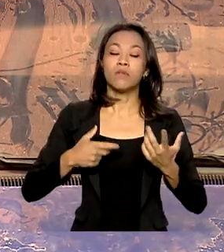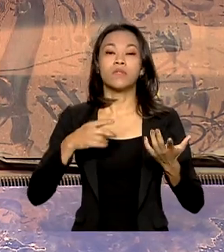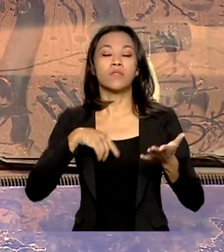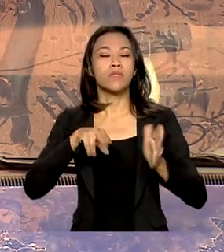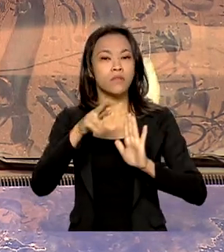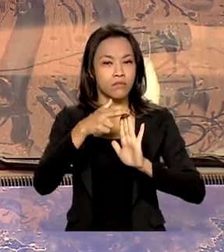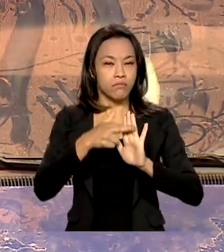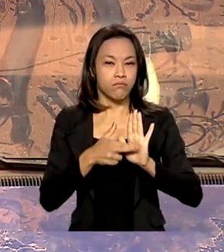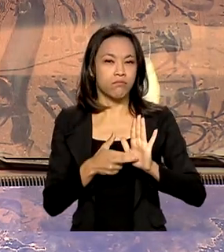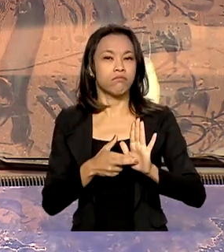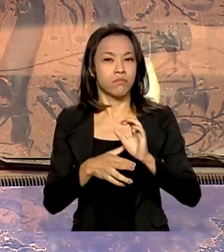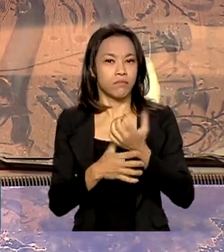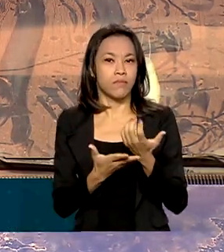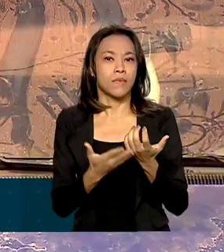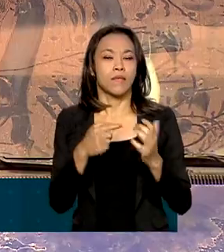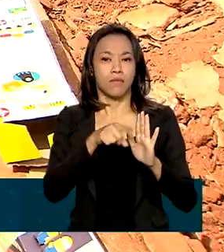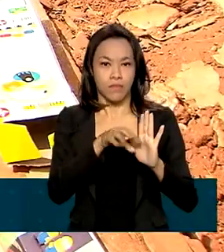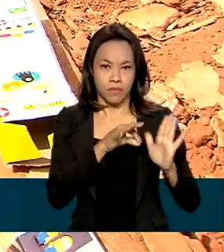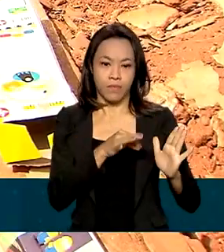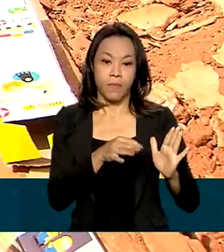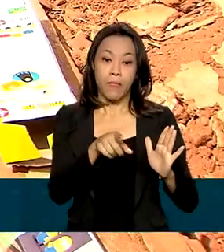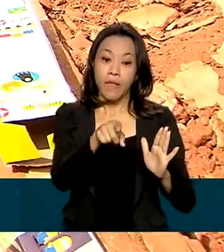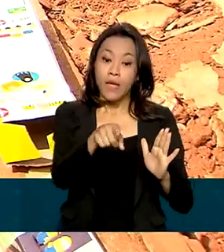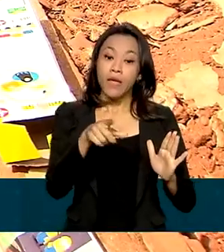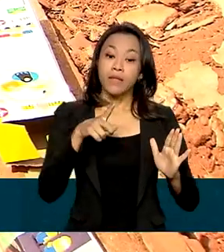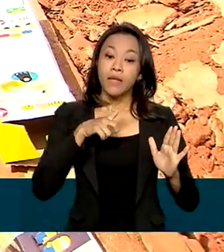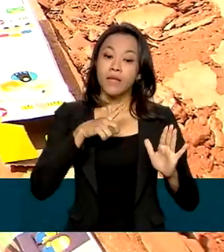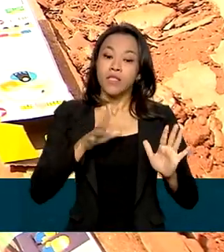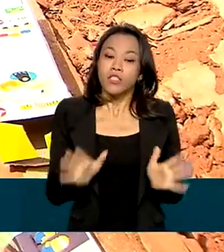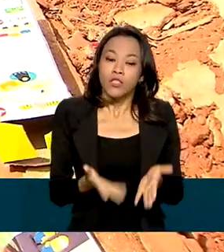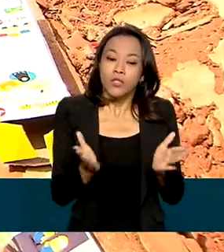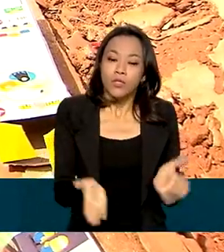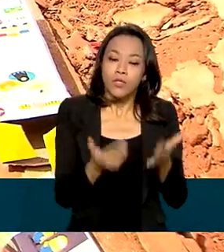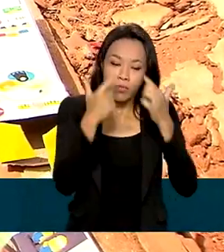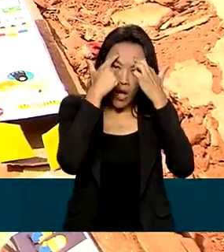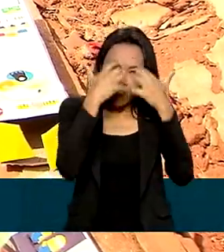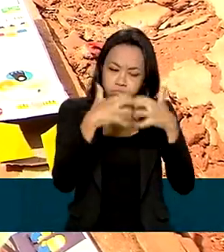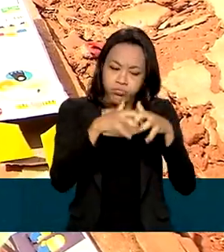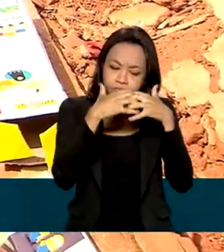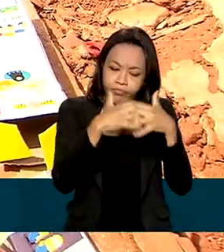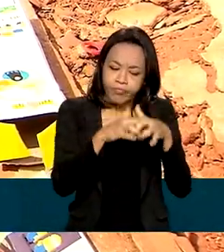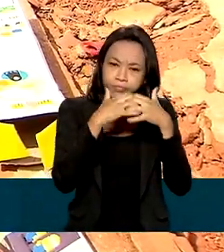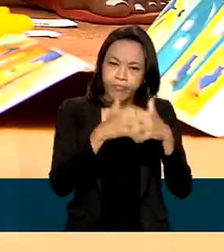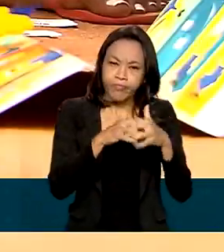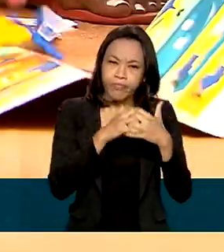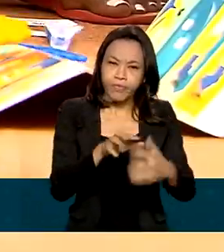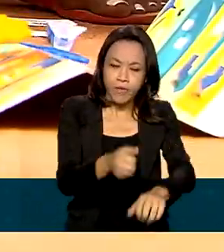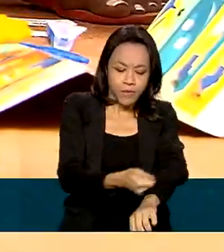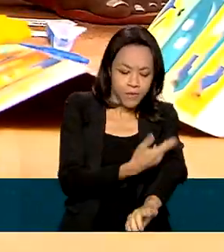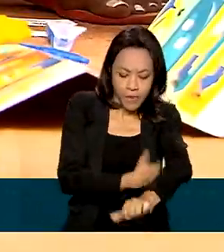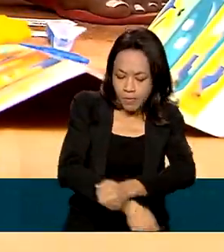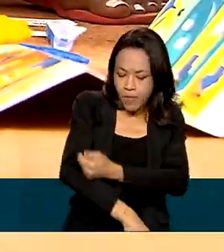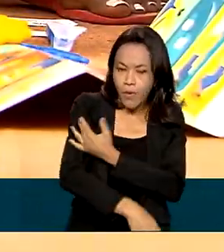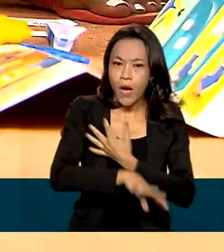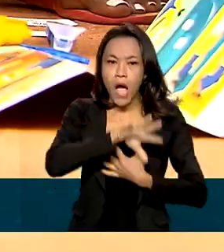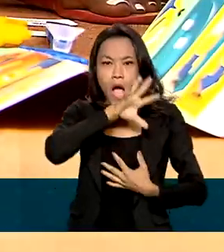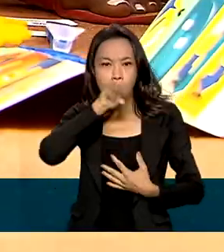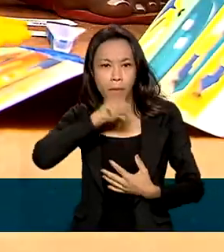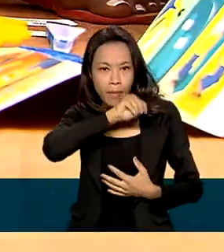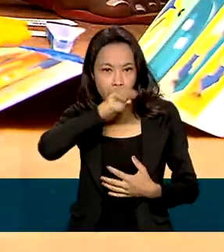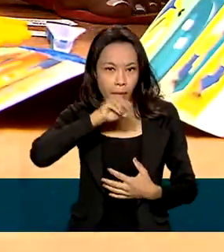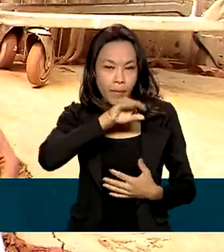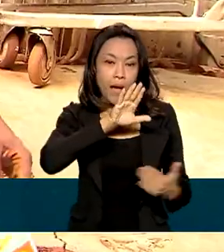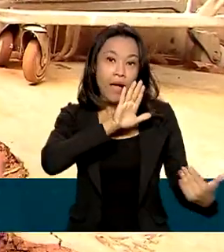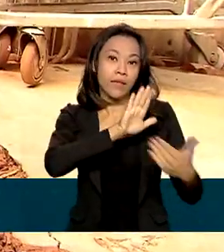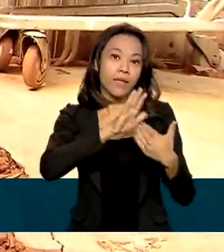3027 municípios participam do programa que oferece estímulo motor sensorial afetivo e de linguagem até os